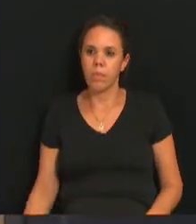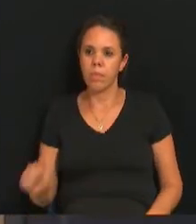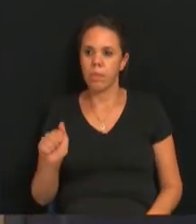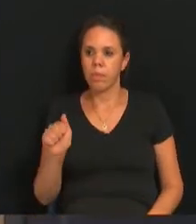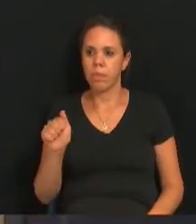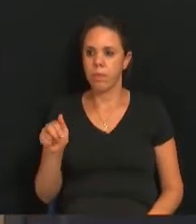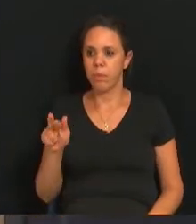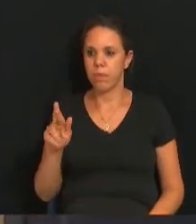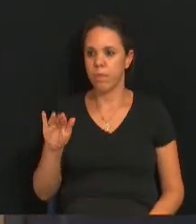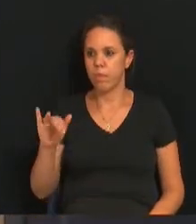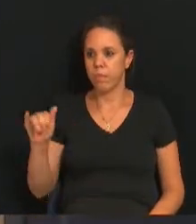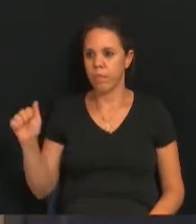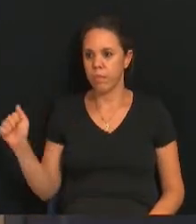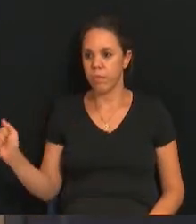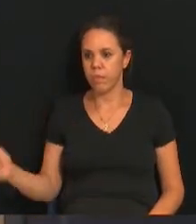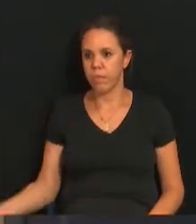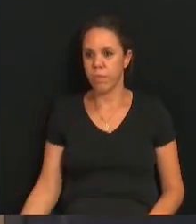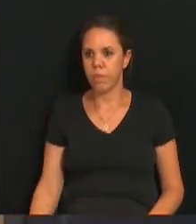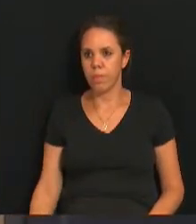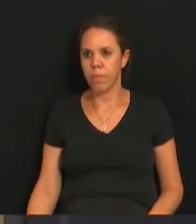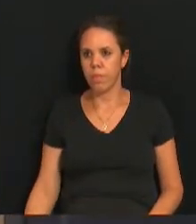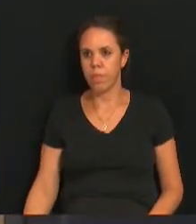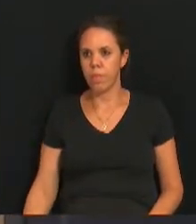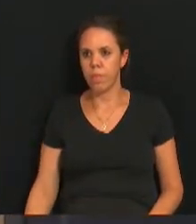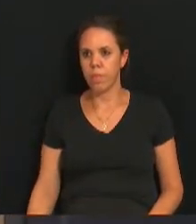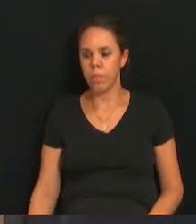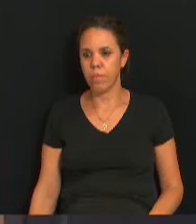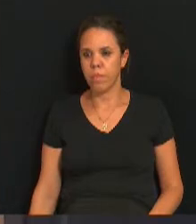ser? Centurião?